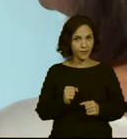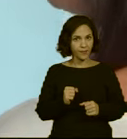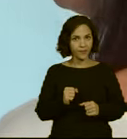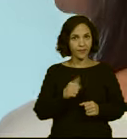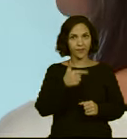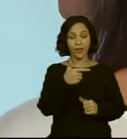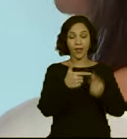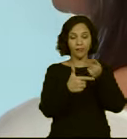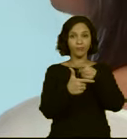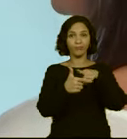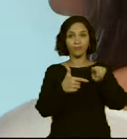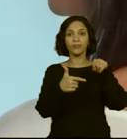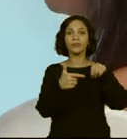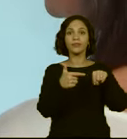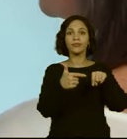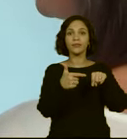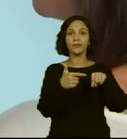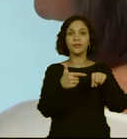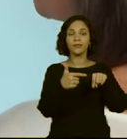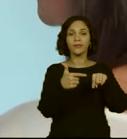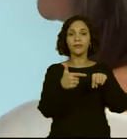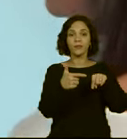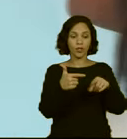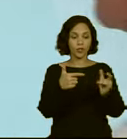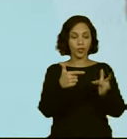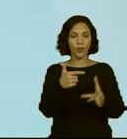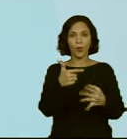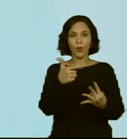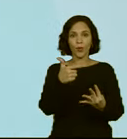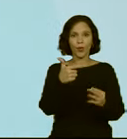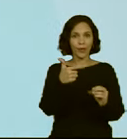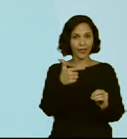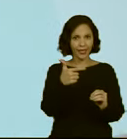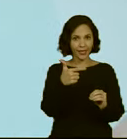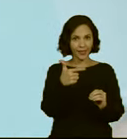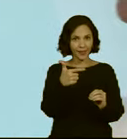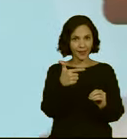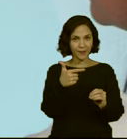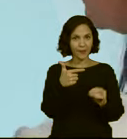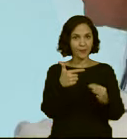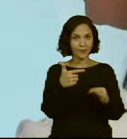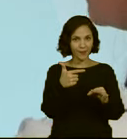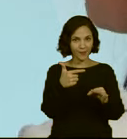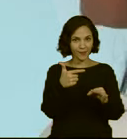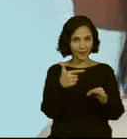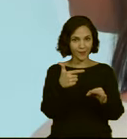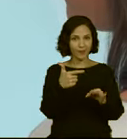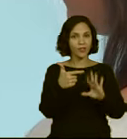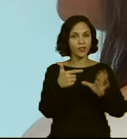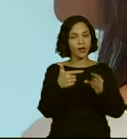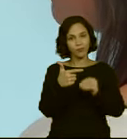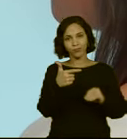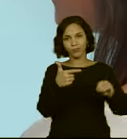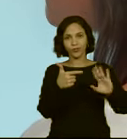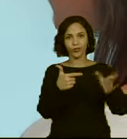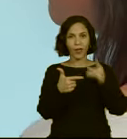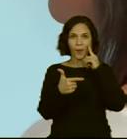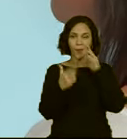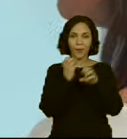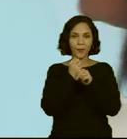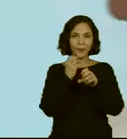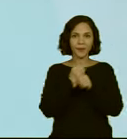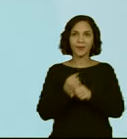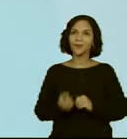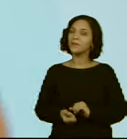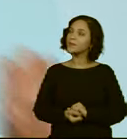Oi e aí a gente vai ter uma diferença de 40 certo aqui a gente já passou para cá então vai